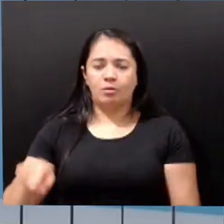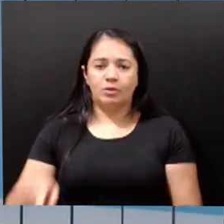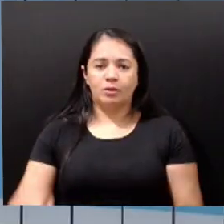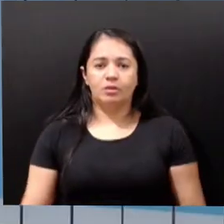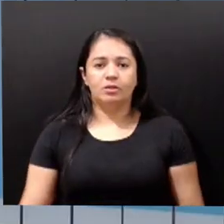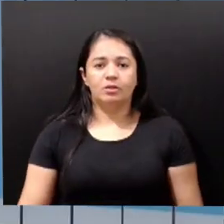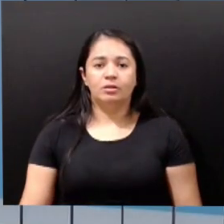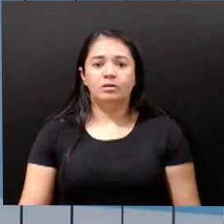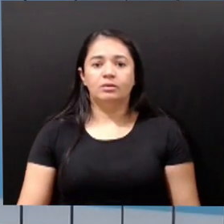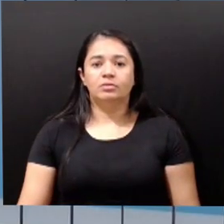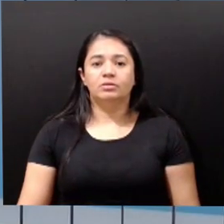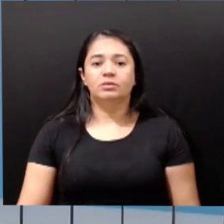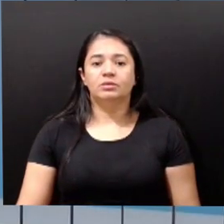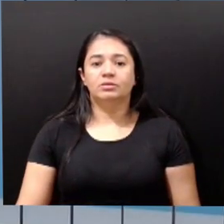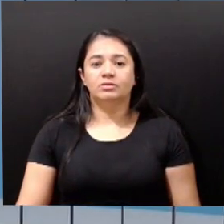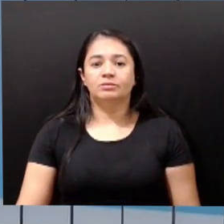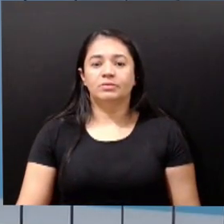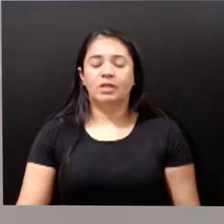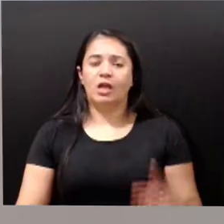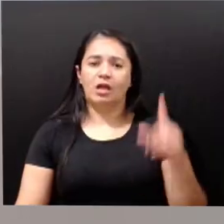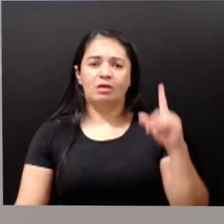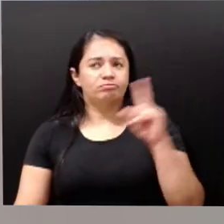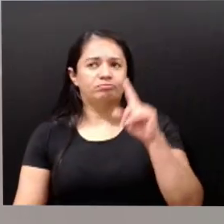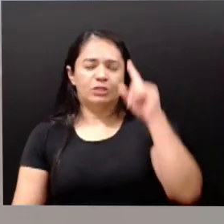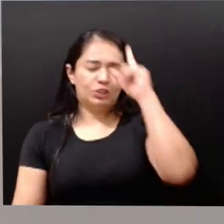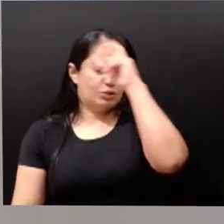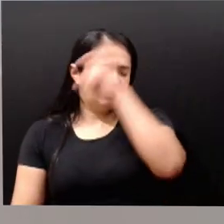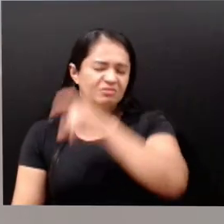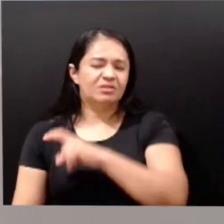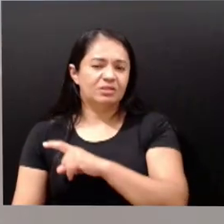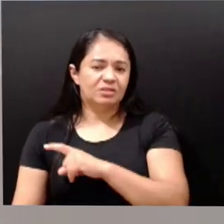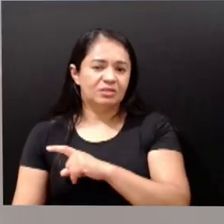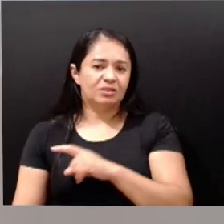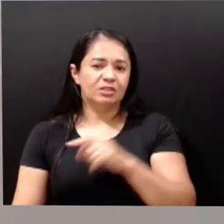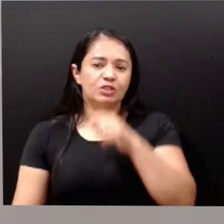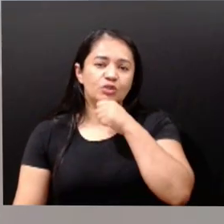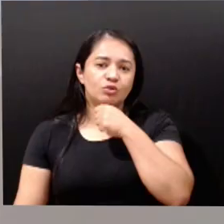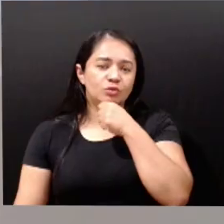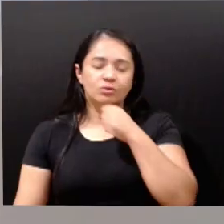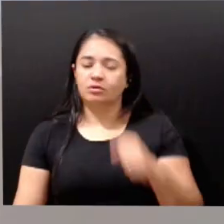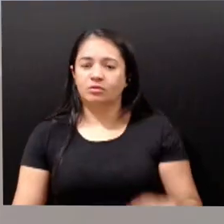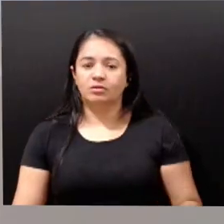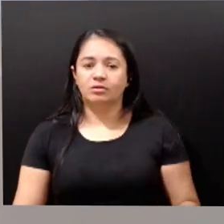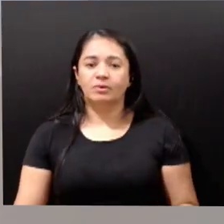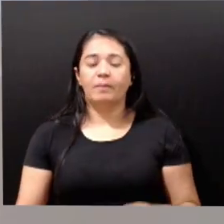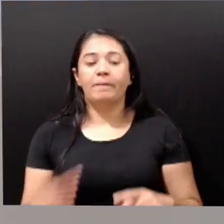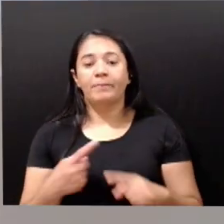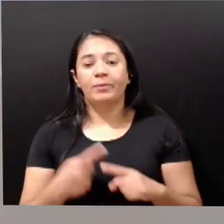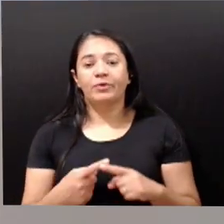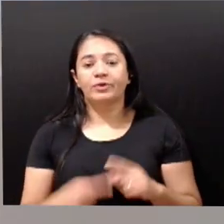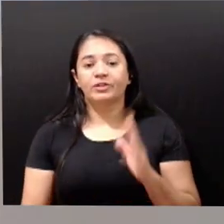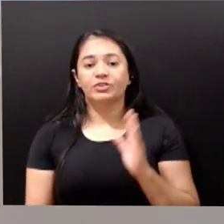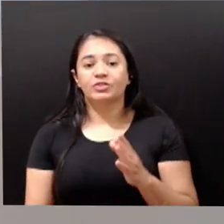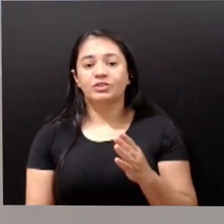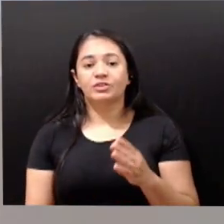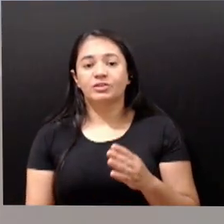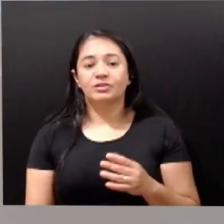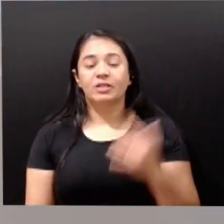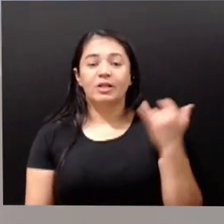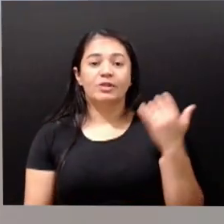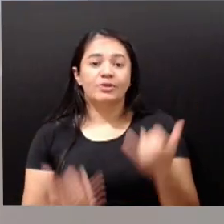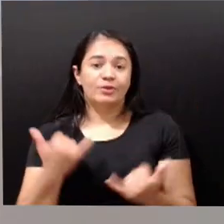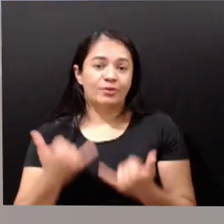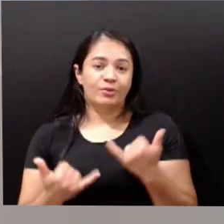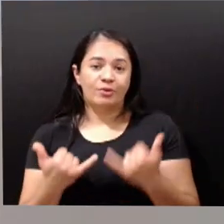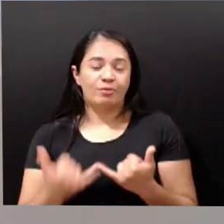para eles? É raro a gente ver a ocorrência dessa doença em pacientes mais idosos, pelo fato, como você mencionou, de ser